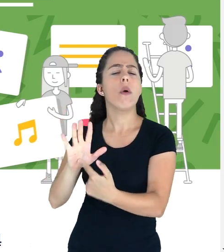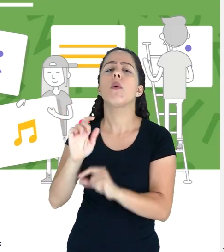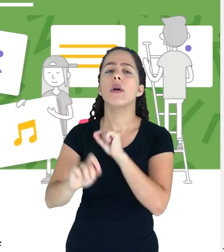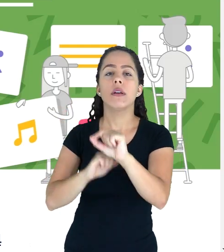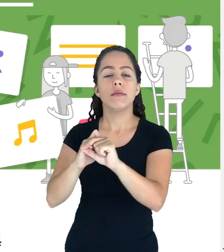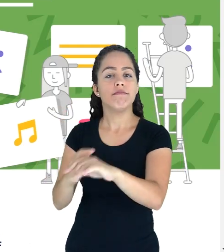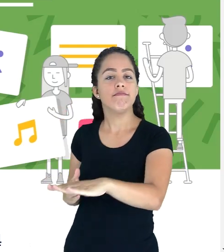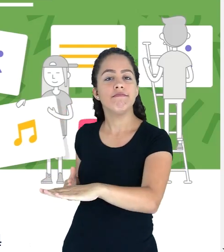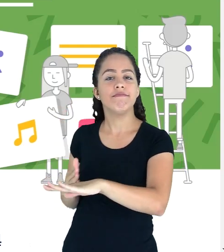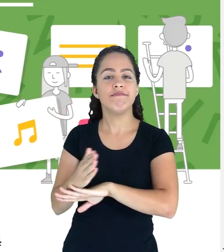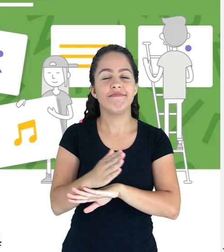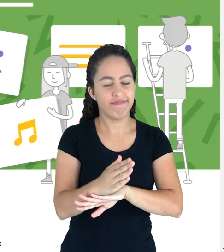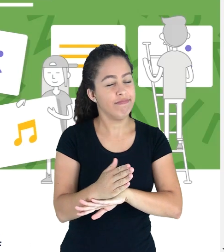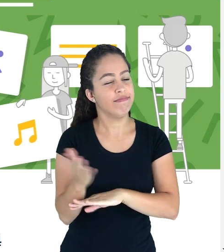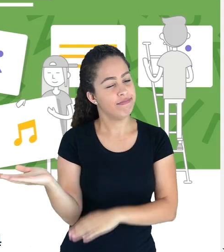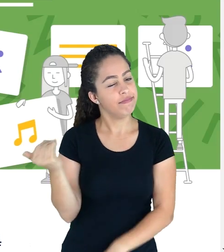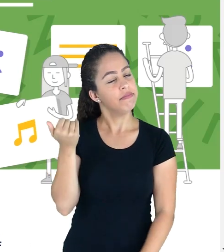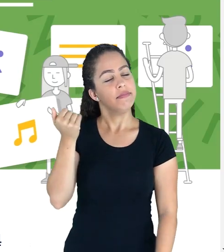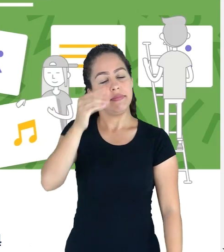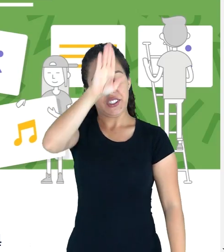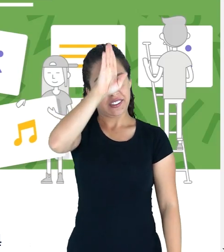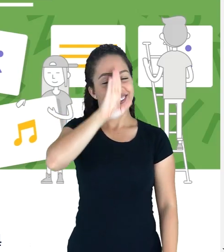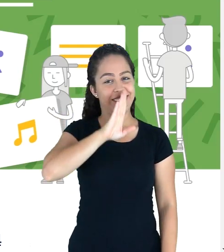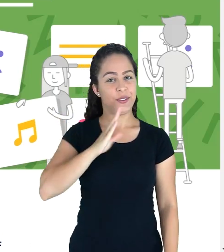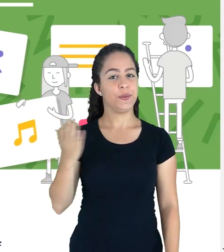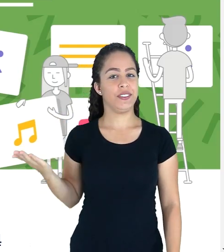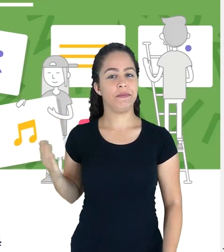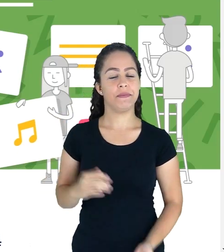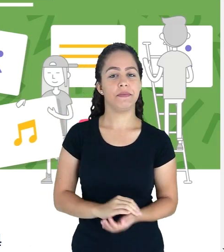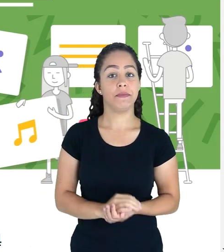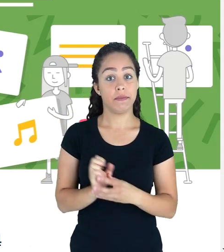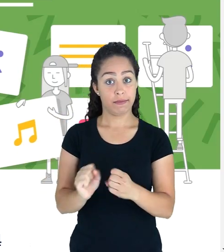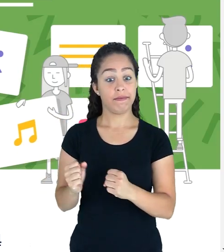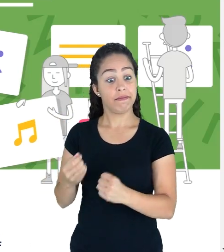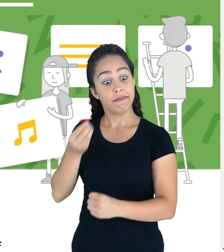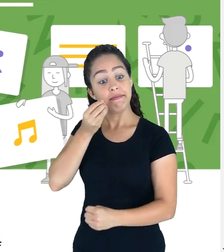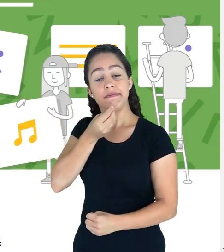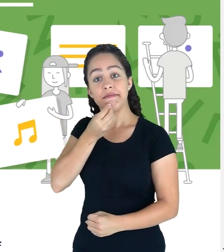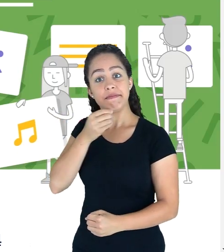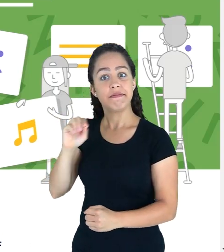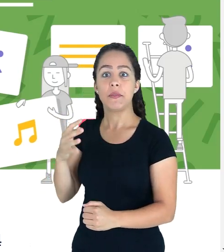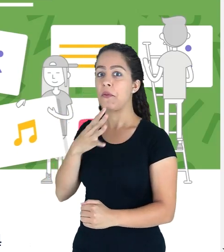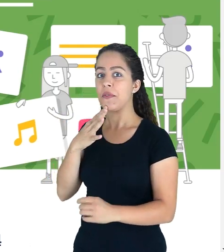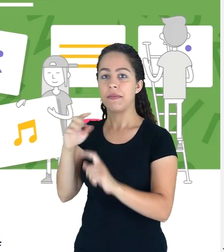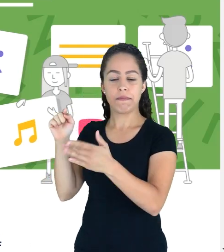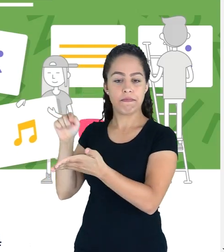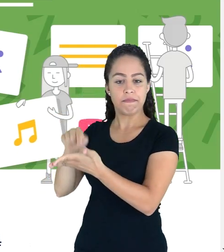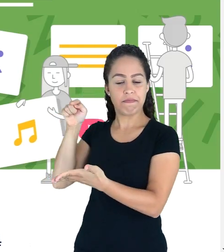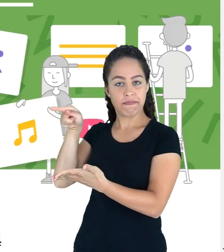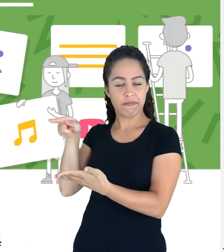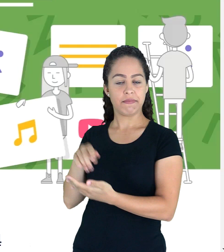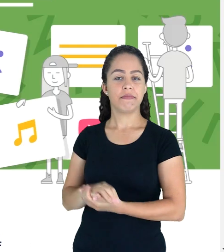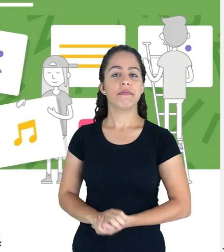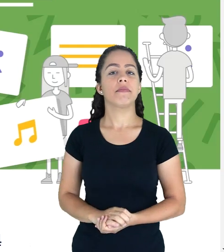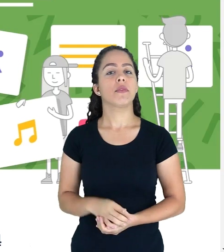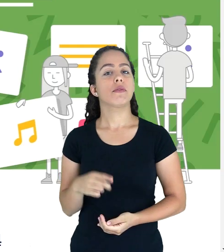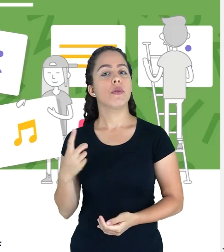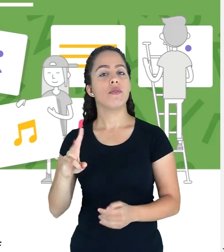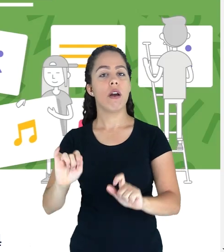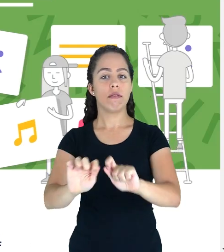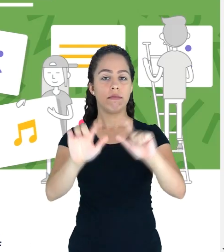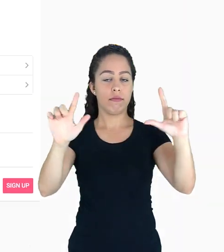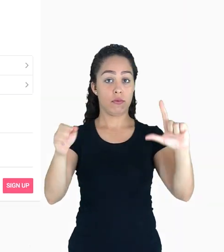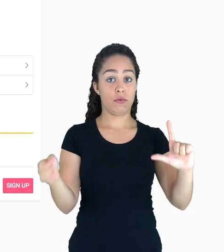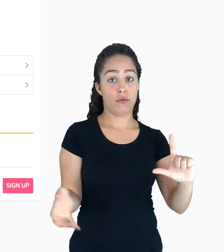Up, It's Free. Então você pode se registrar gratuitamente. É só clicar nesse botão e a gente vai para uma outra